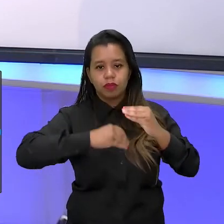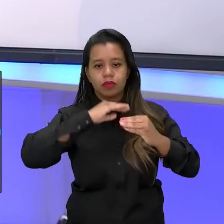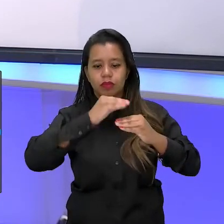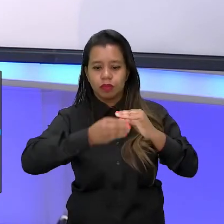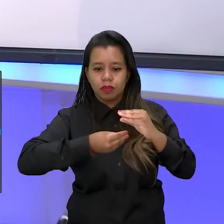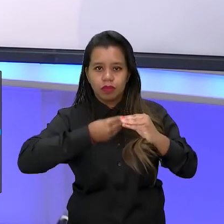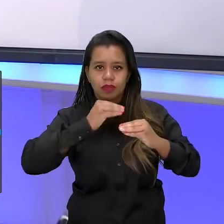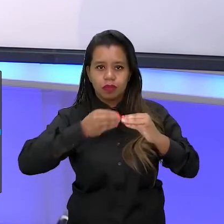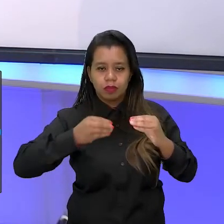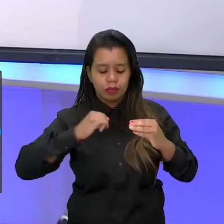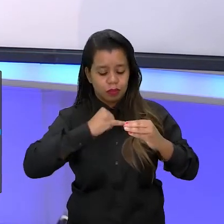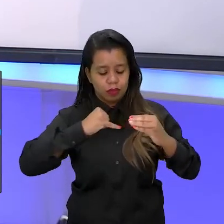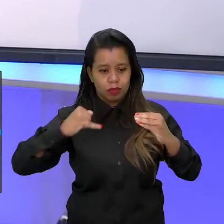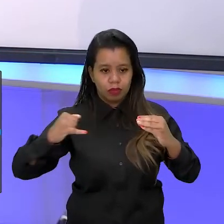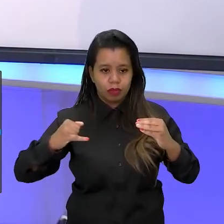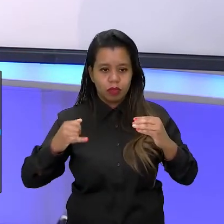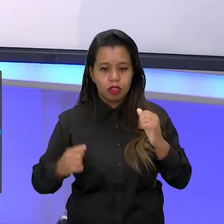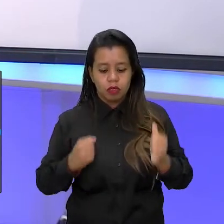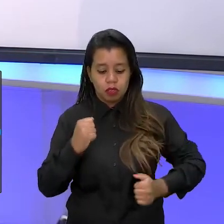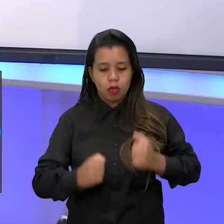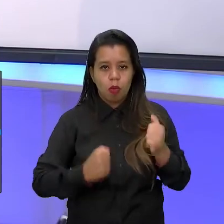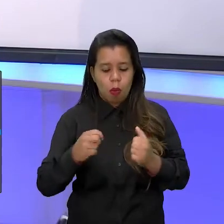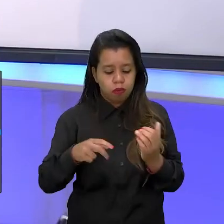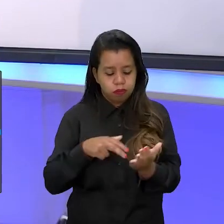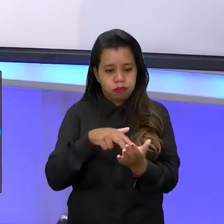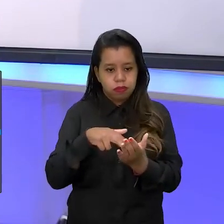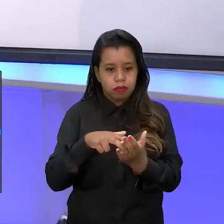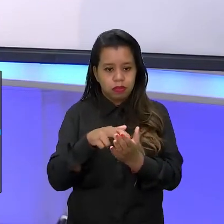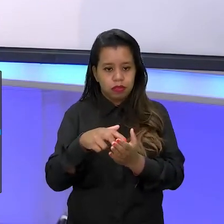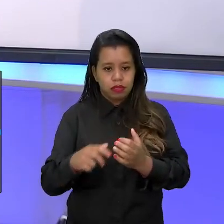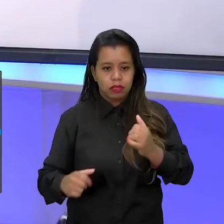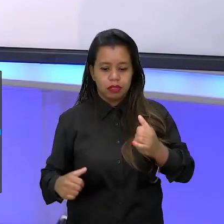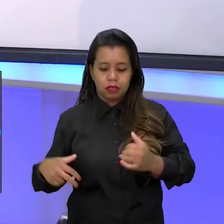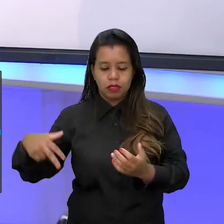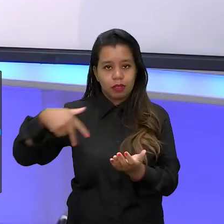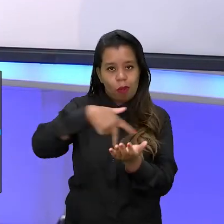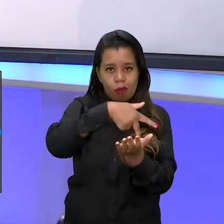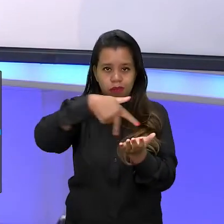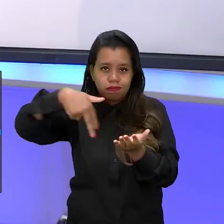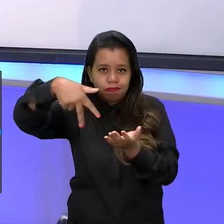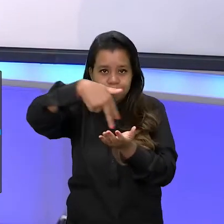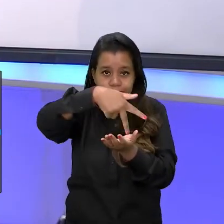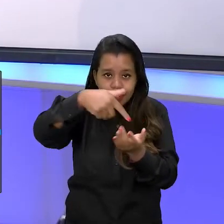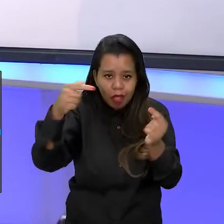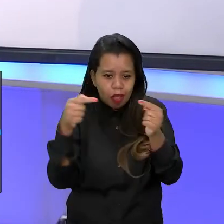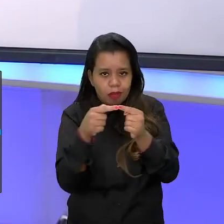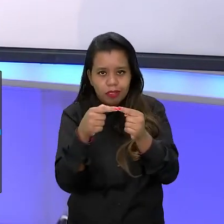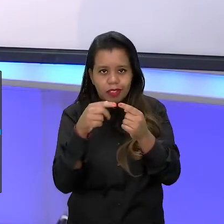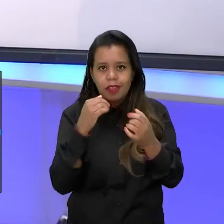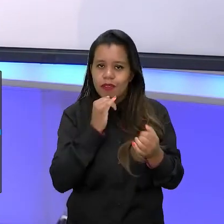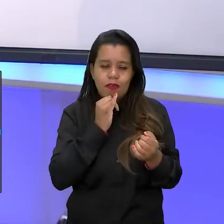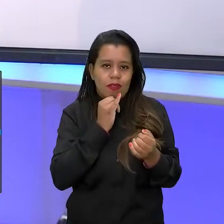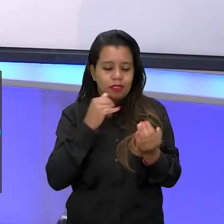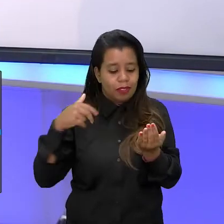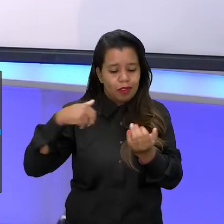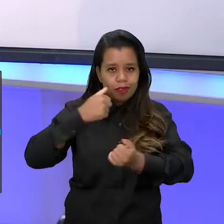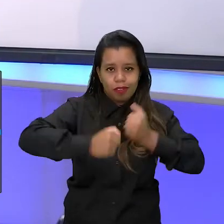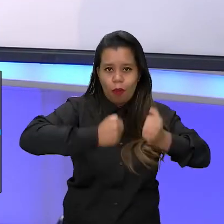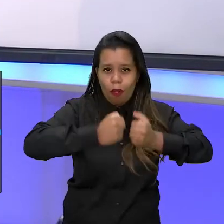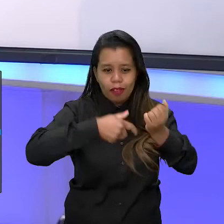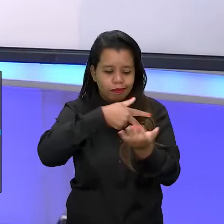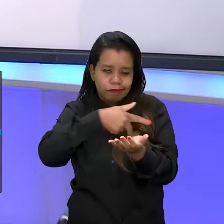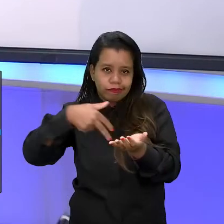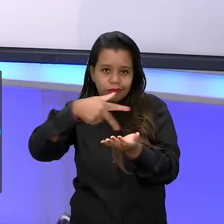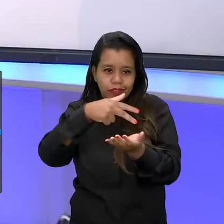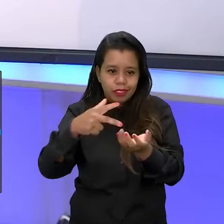ó. Se você está correndo reto é uma coisa, agora se você está correndo assim, ó, é mais difícil, certo? Então, esta dificuldade é o que a gente